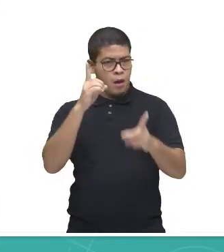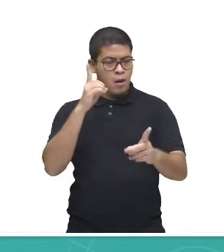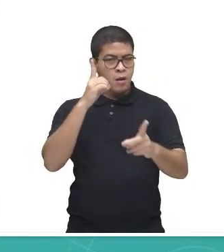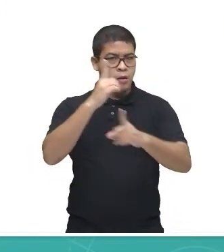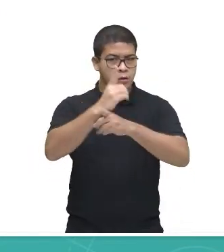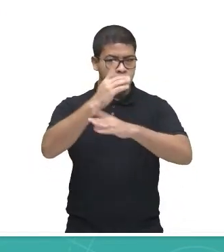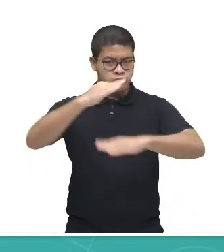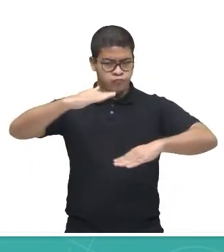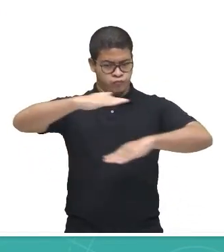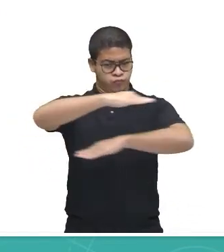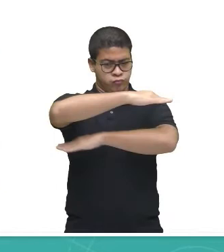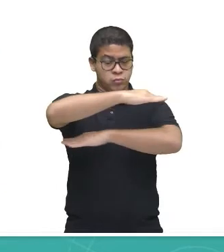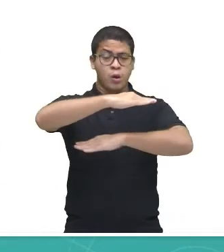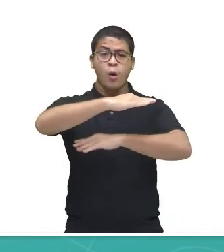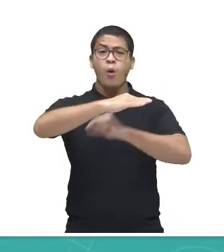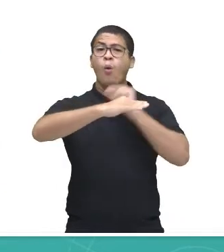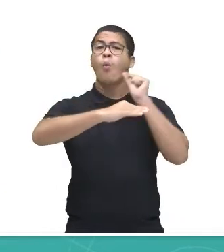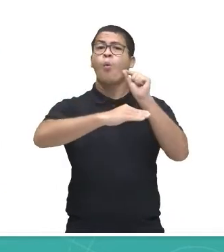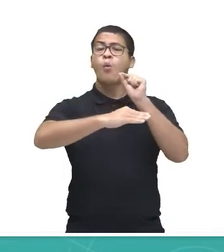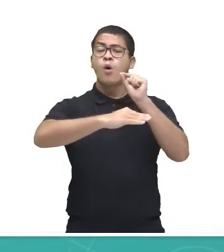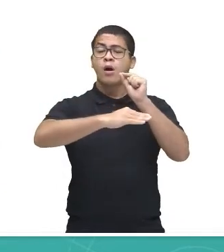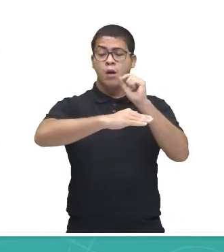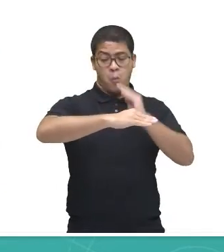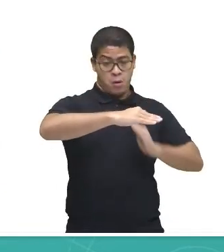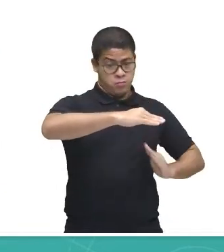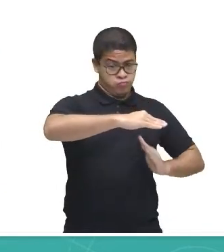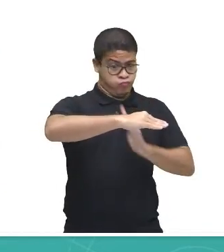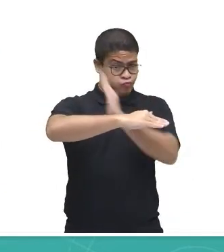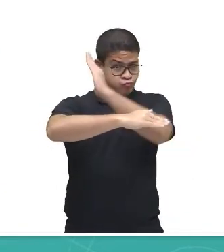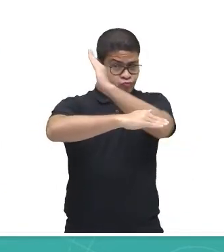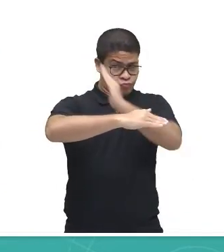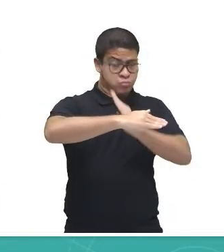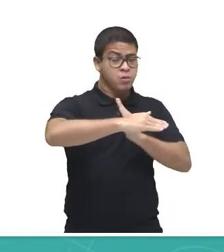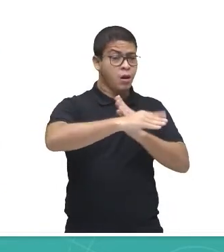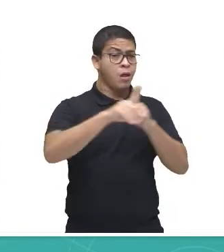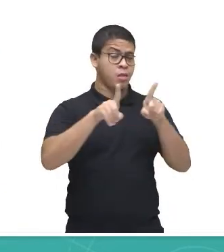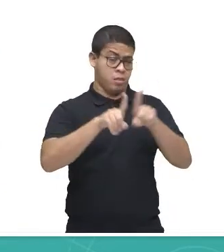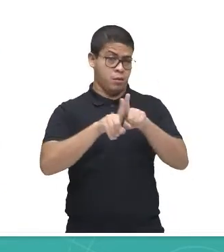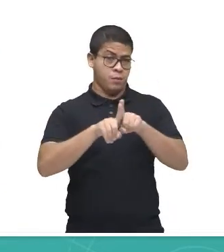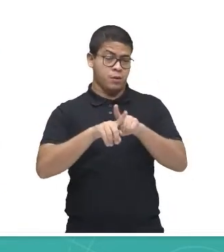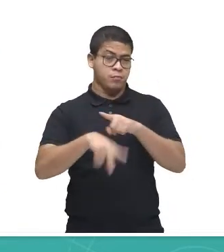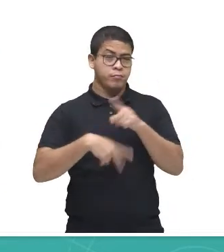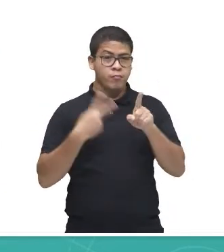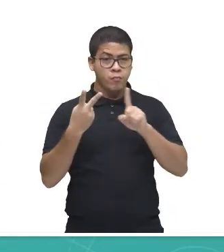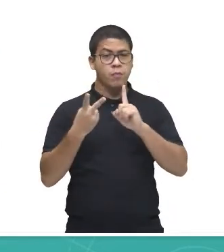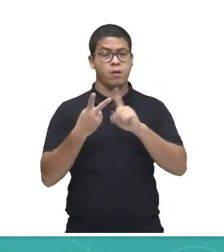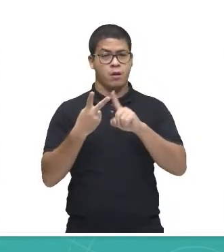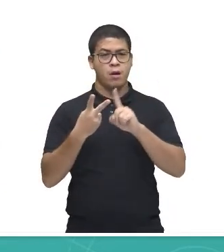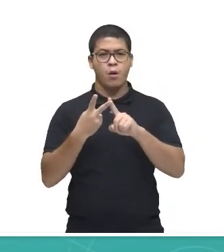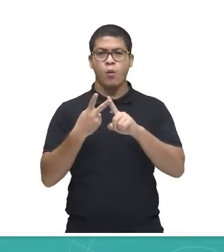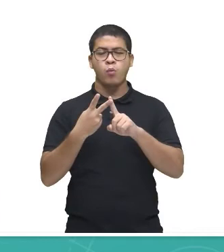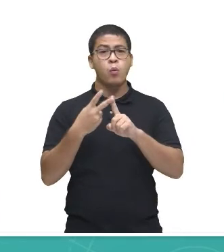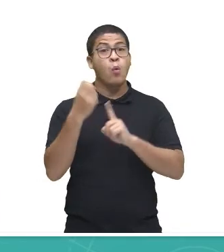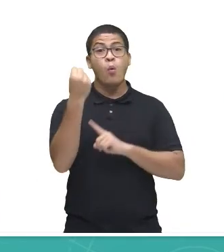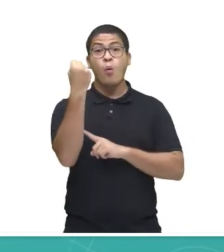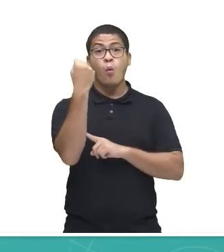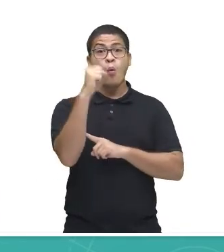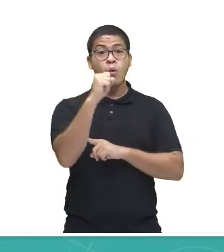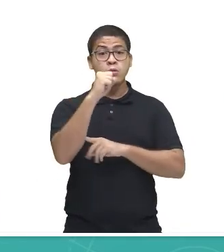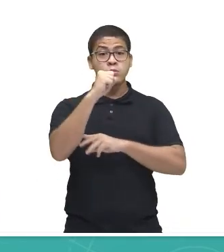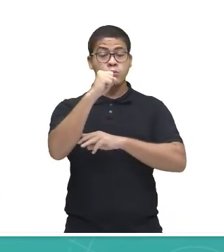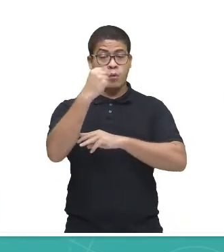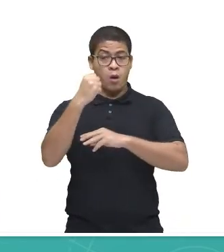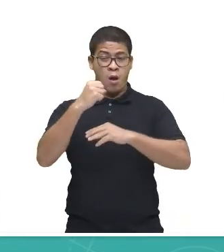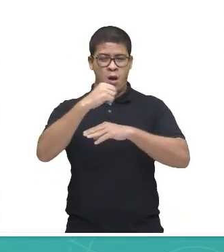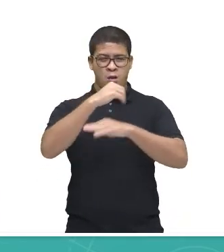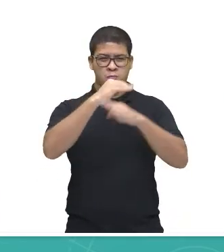paralelas e o que é uma reta transversal. Além disso, nós verificamos também os 8 ângulos que pertencem